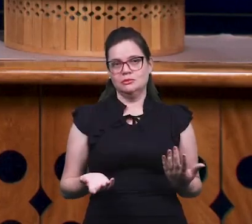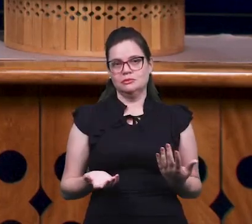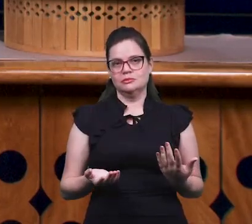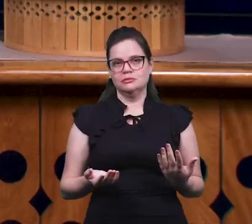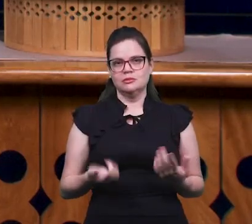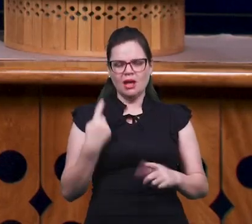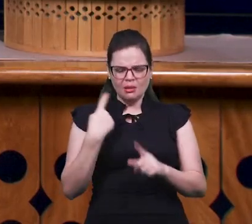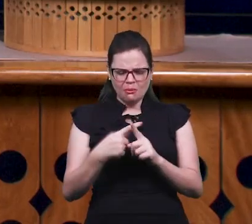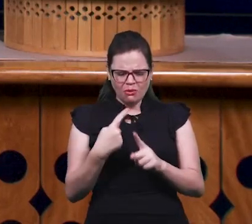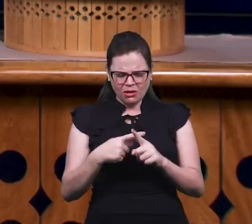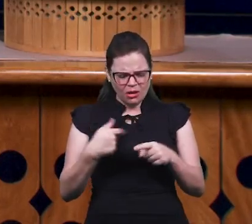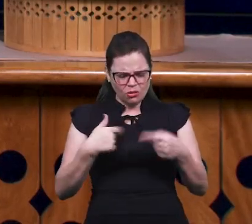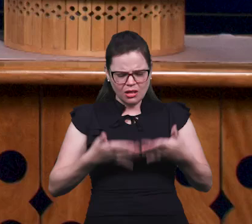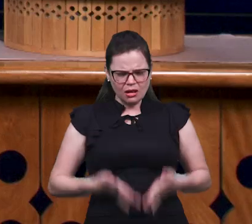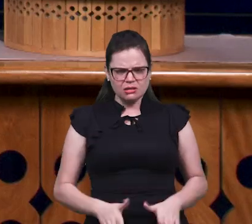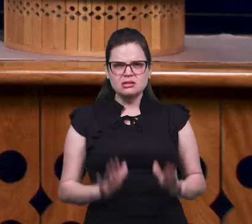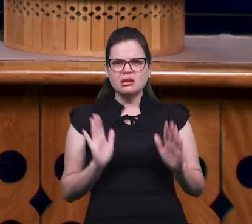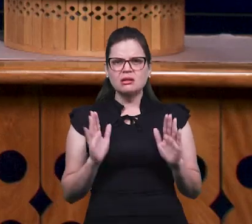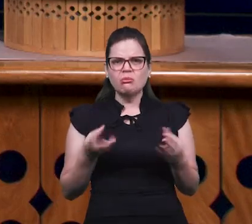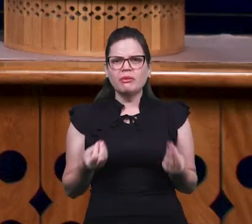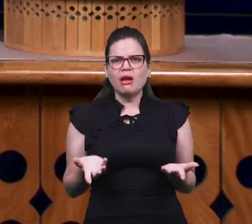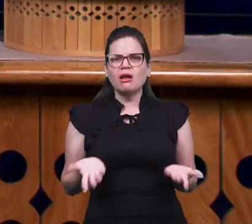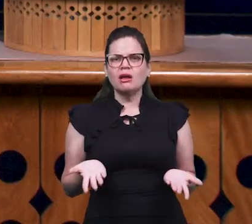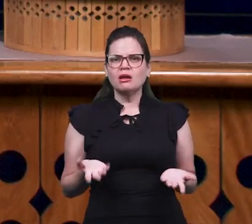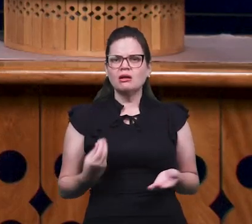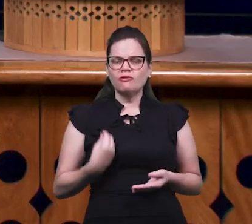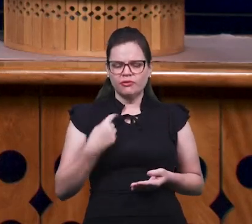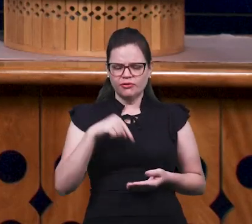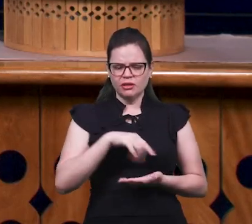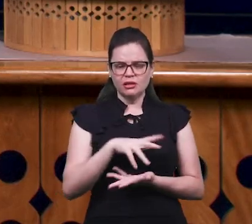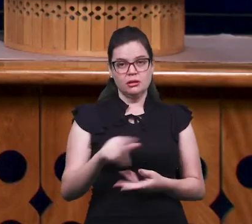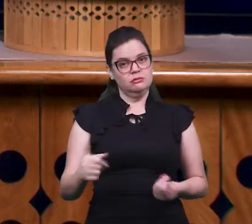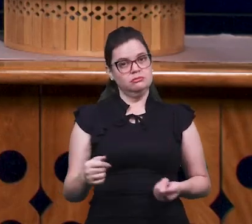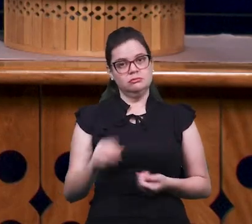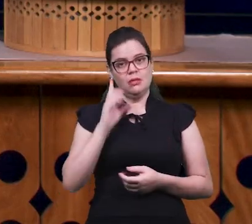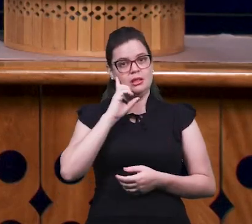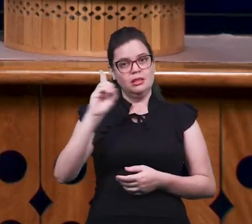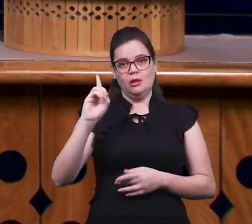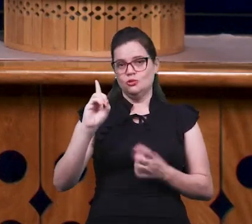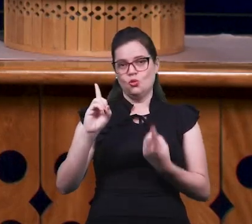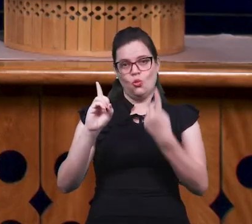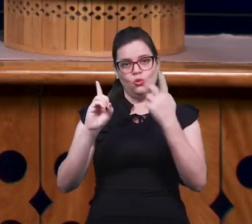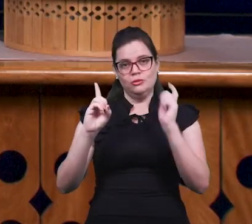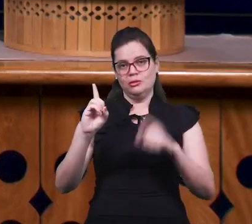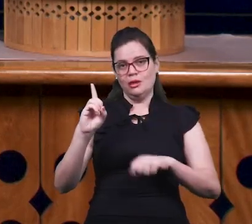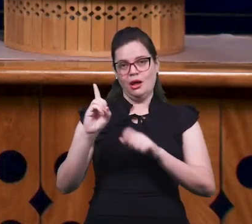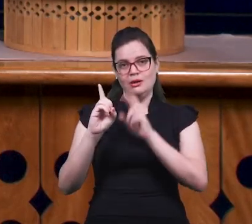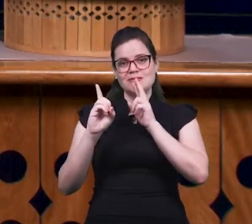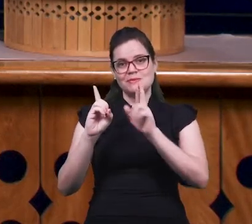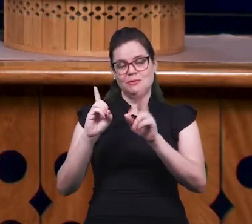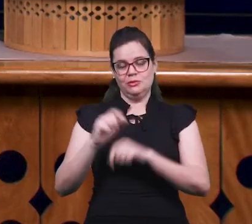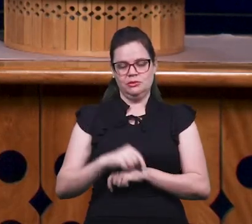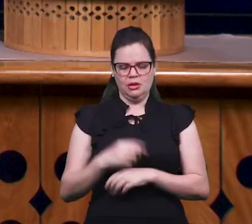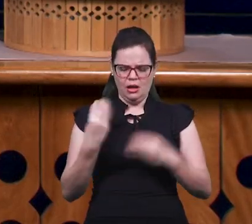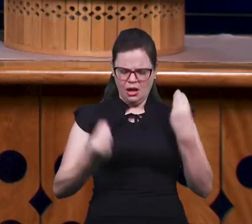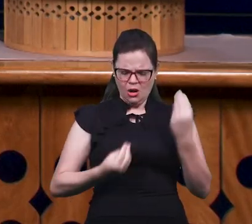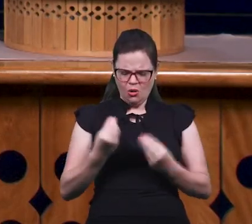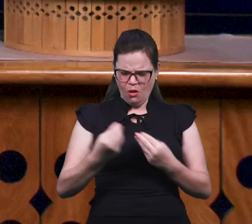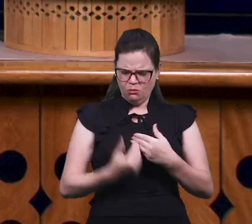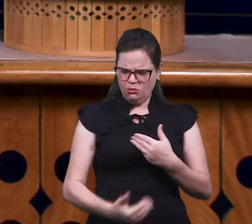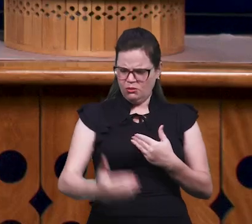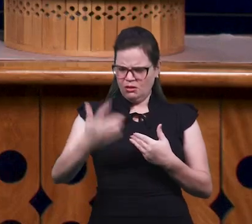aqui nessa terra? Por que você está vivendo aqui? Também só Deus pode responder. Como devemos viver? Também só Deus